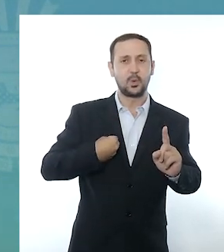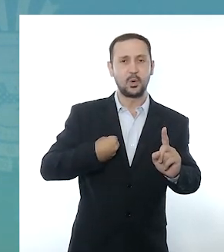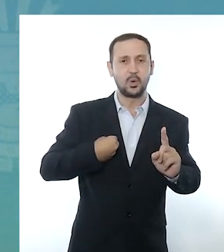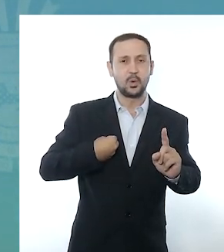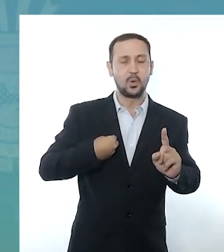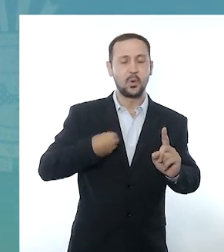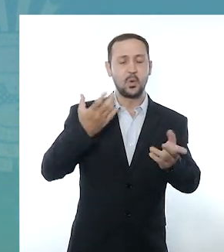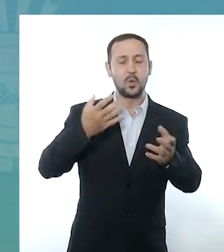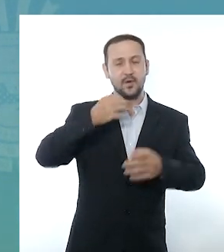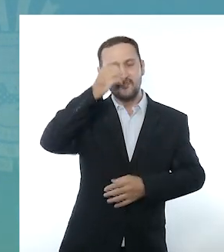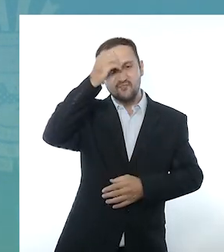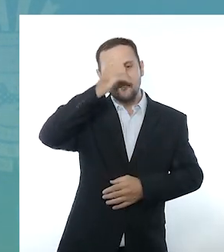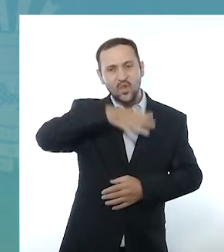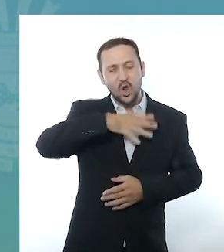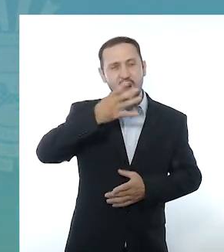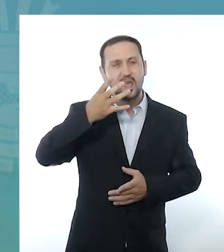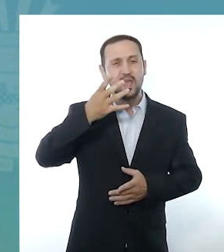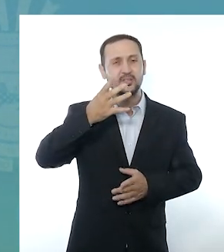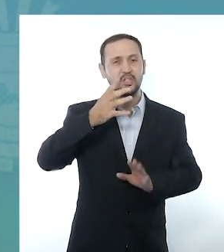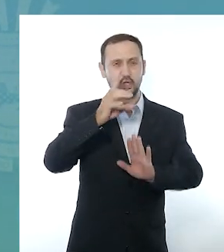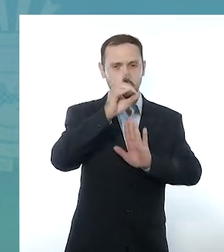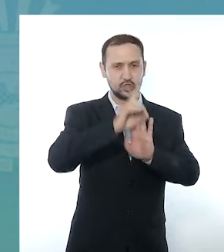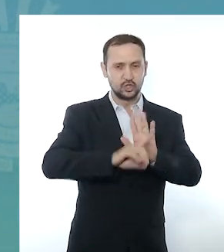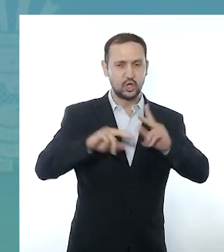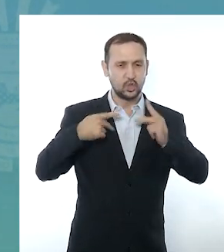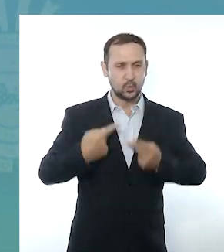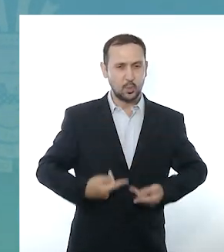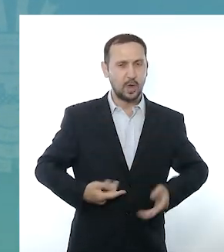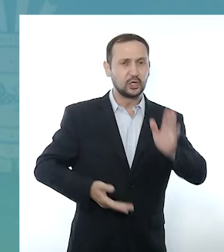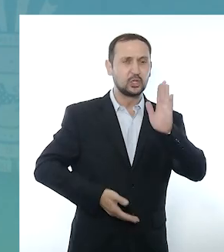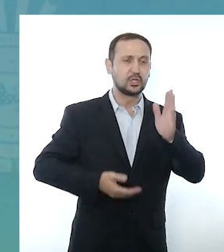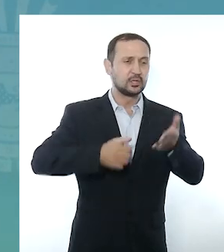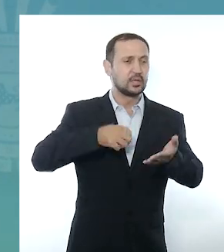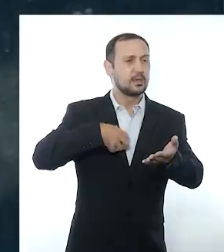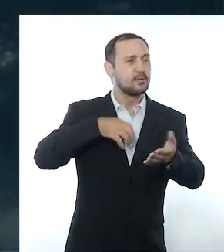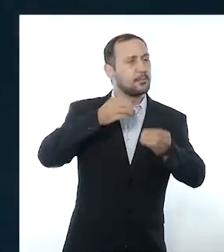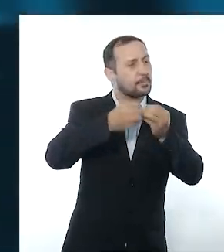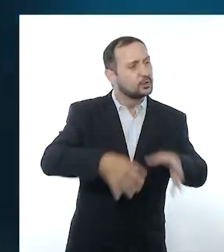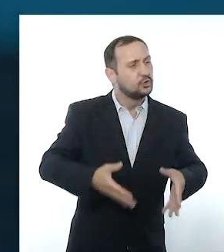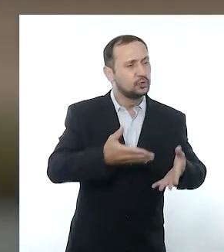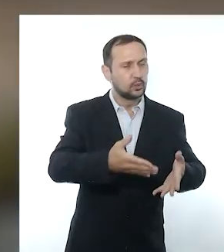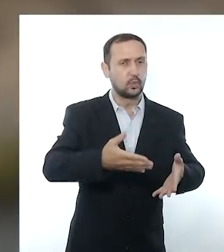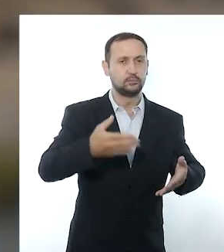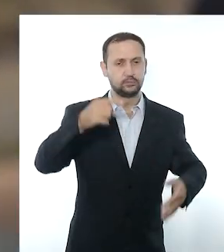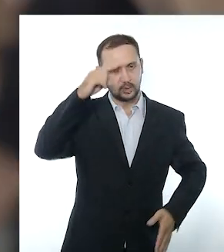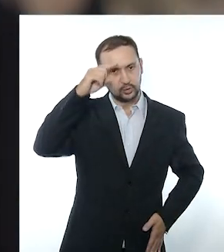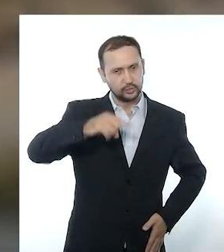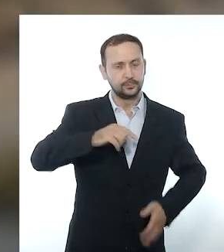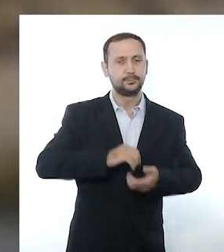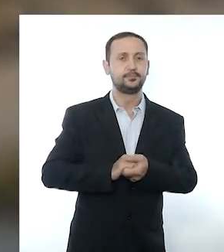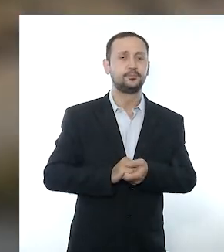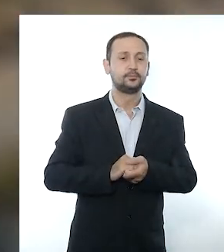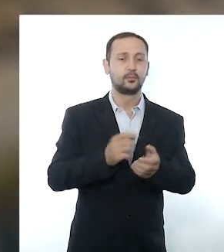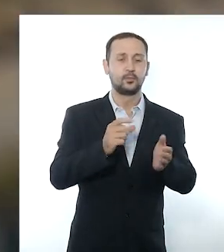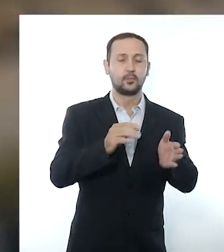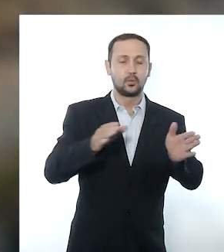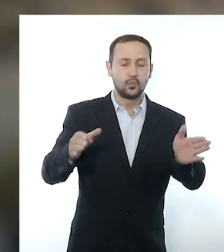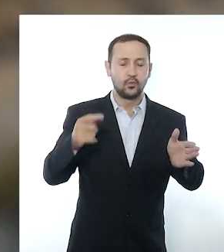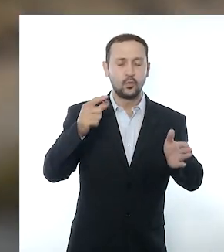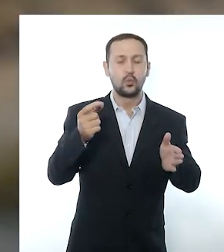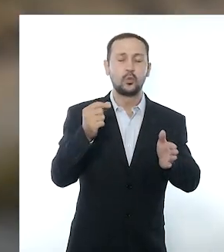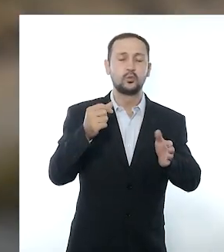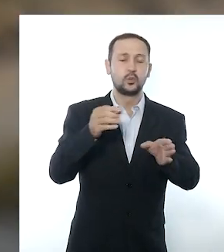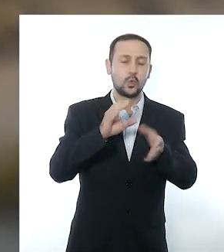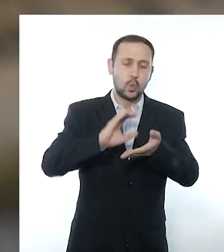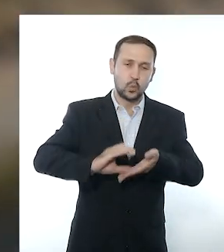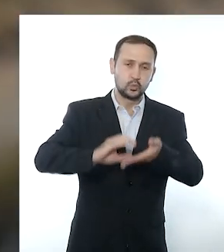participação em violações graves dos direitos fundamentais das pessoas. Fundo e Conselho do Trabalho